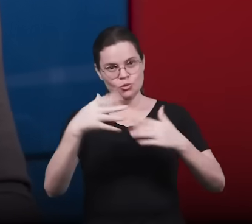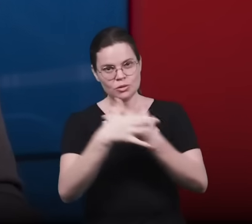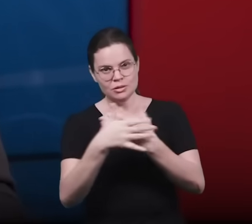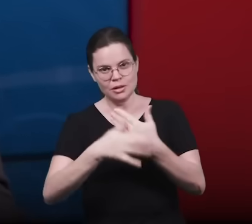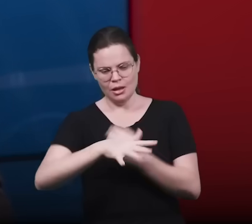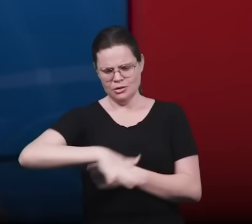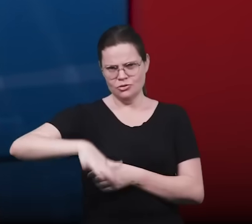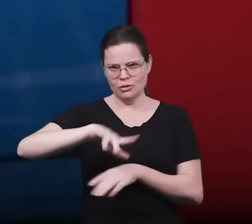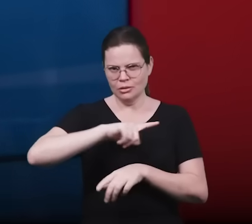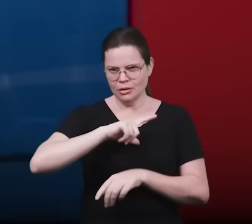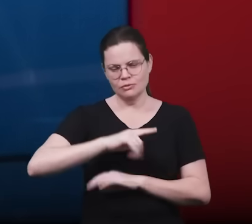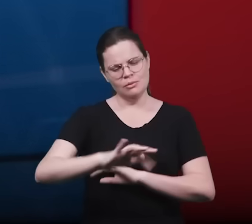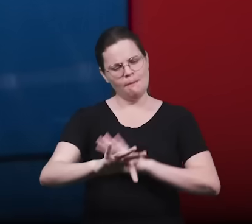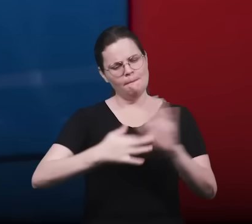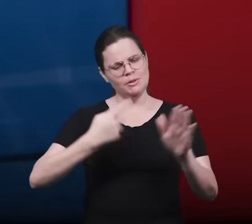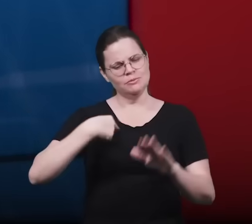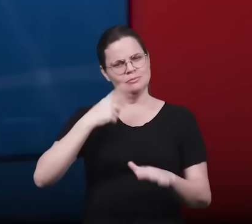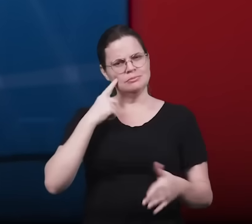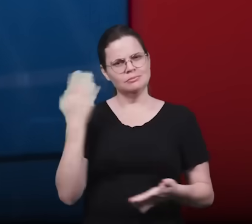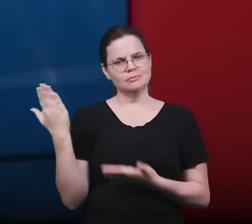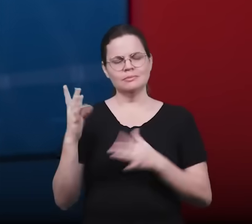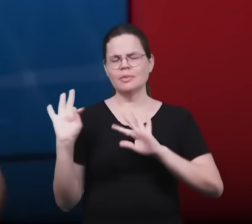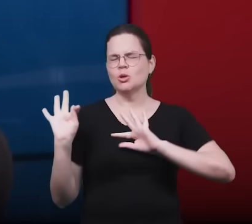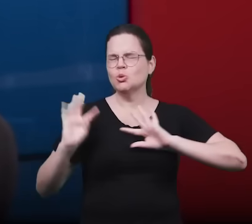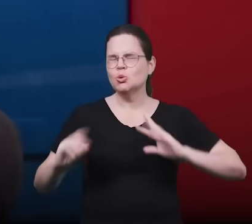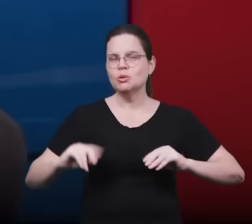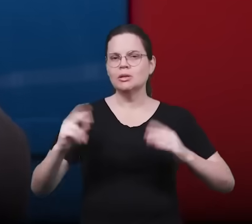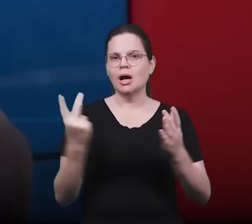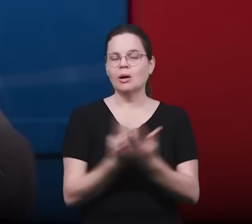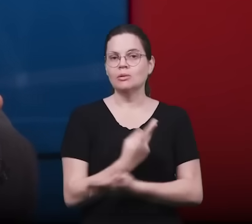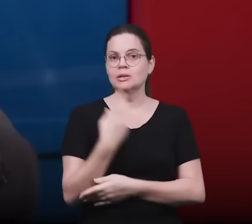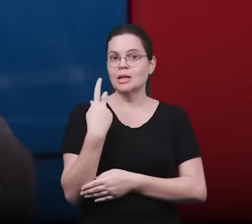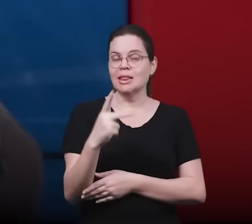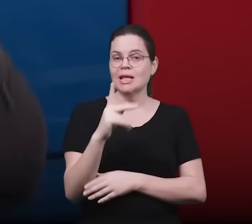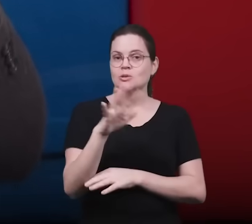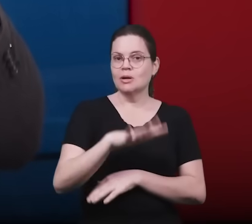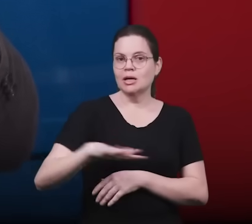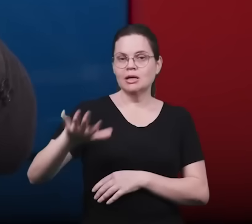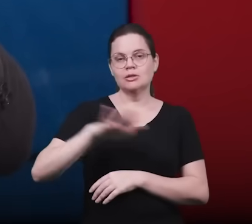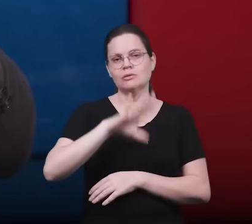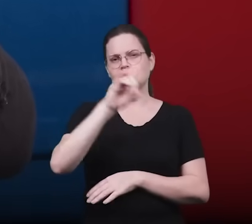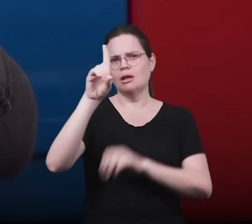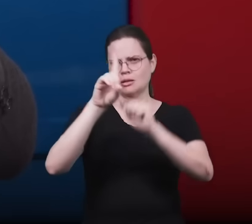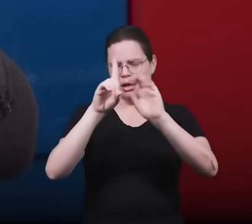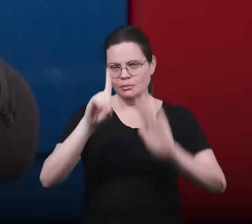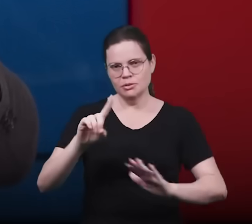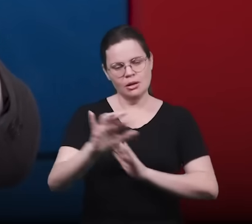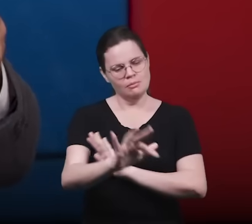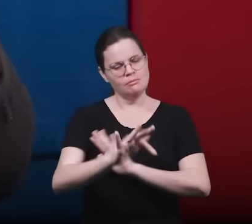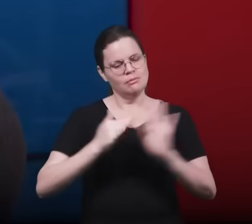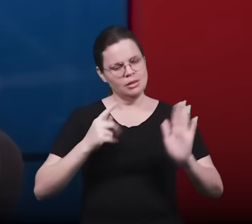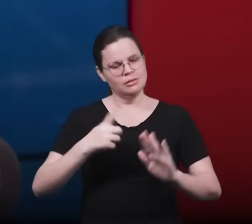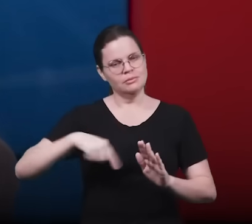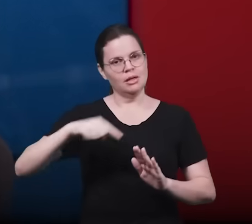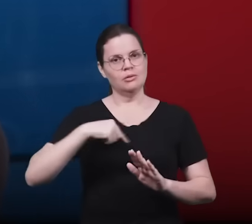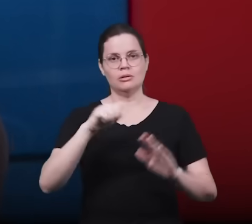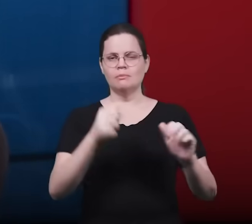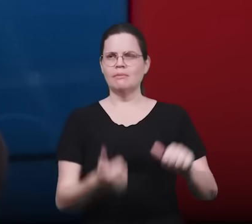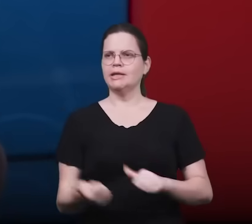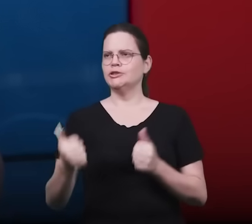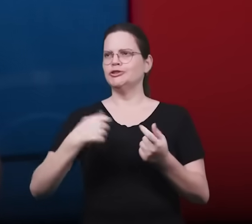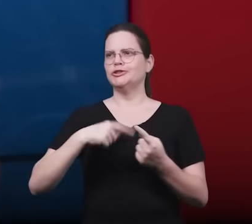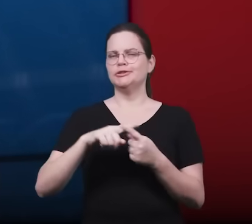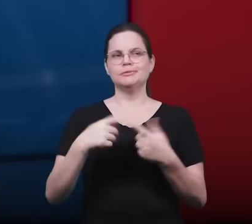na sua cidade, em sua região, mande para cá tudo o que está acontecendo. Deus tem abençoado esse lugar. Então envie as notícias.